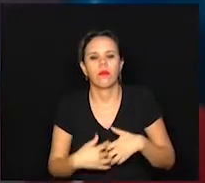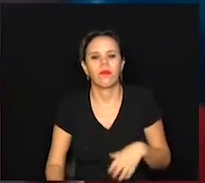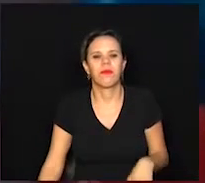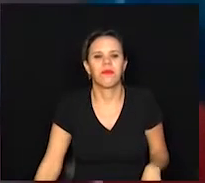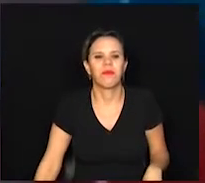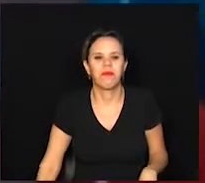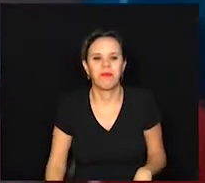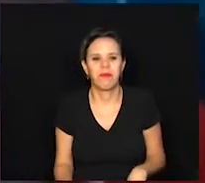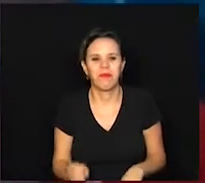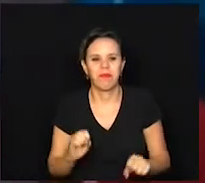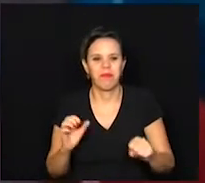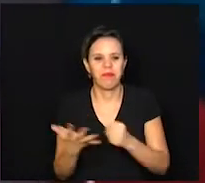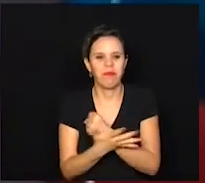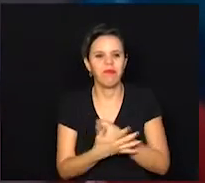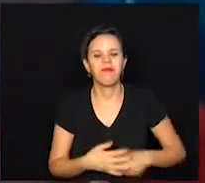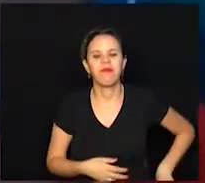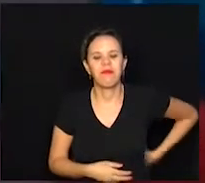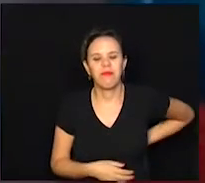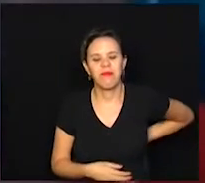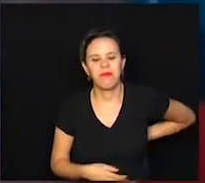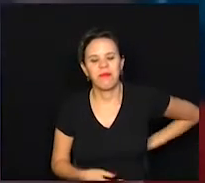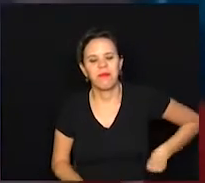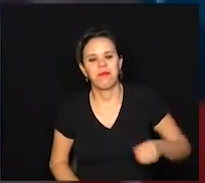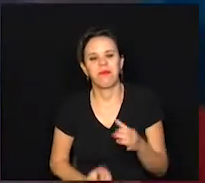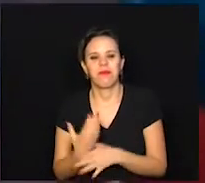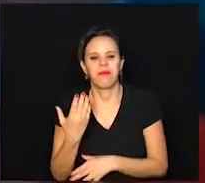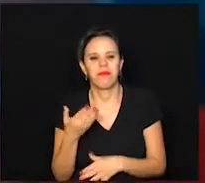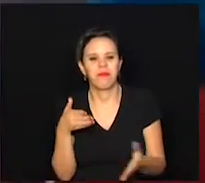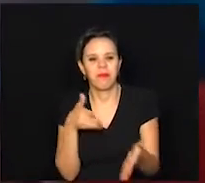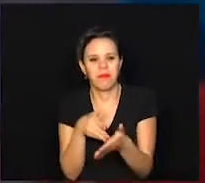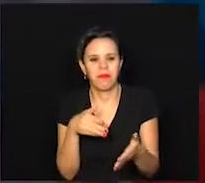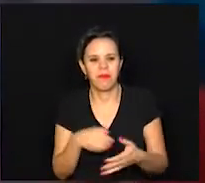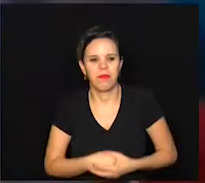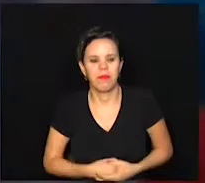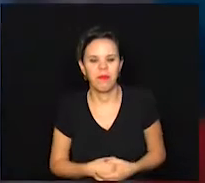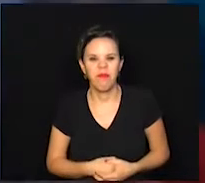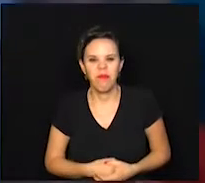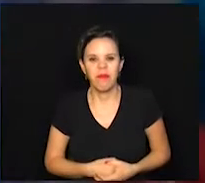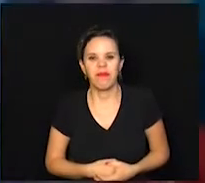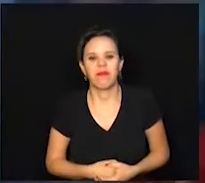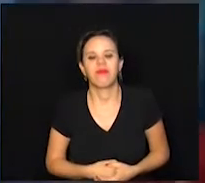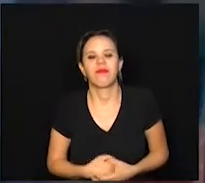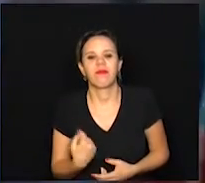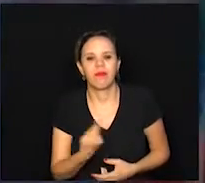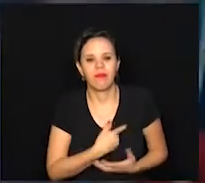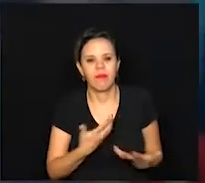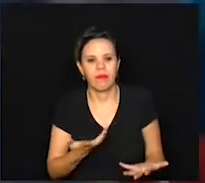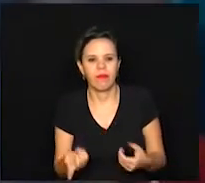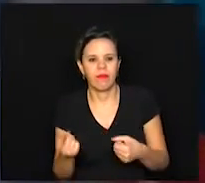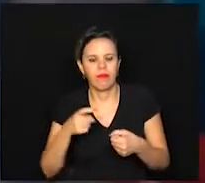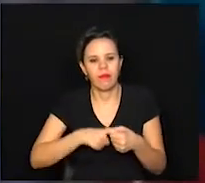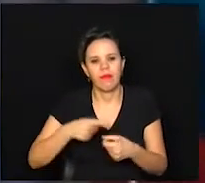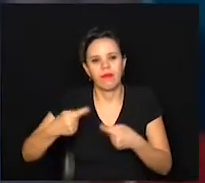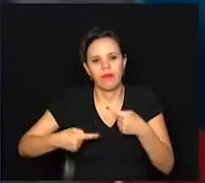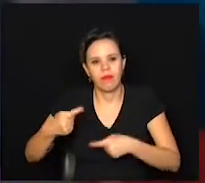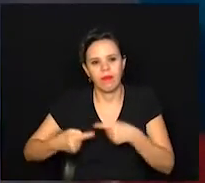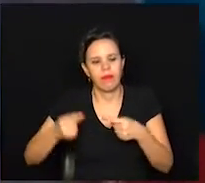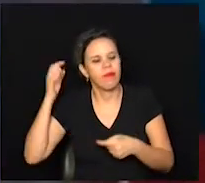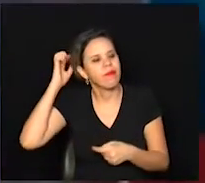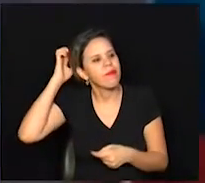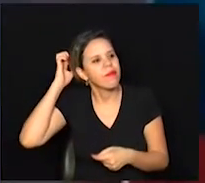A pandemia nos criou aí uma barreira, né? Nós pretendemos retomar essa discussão com